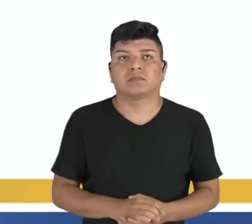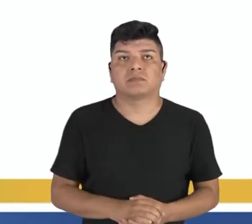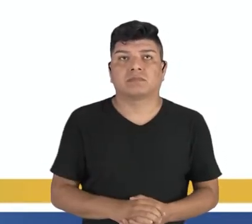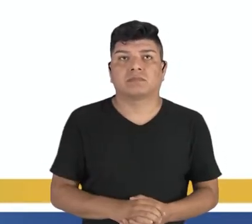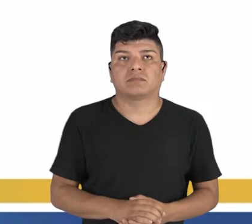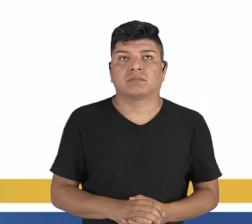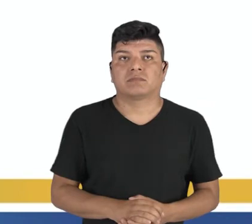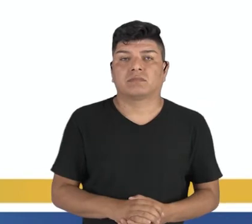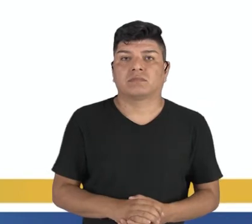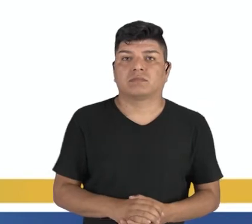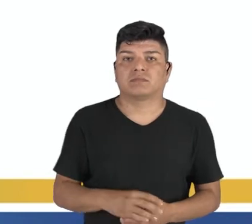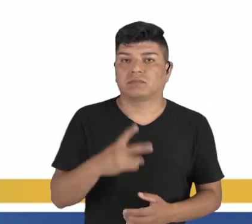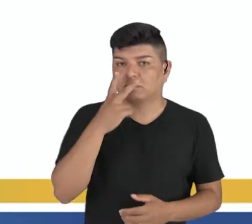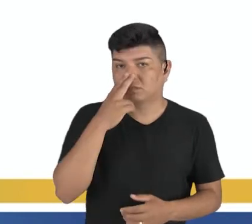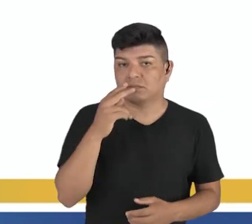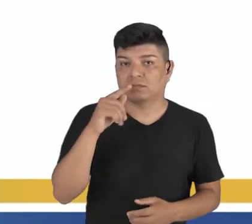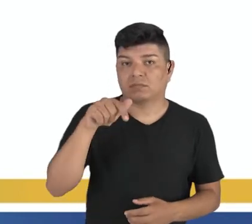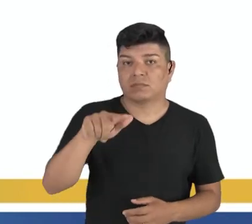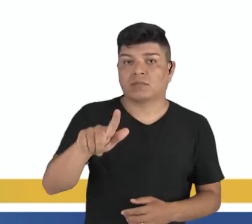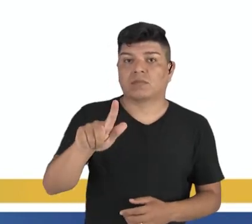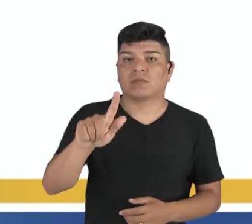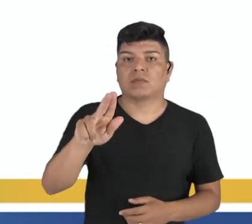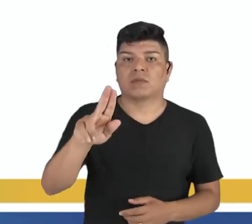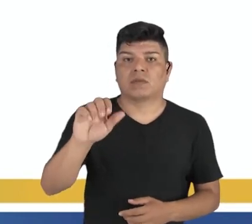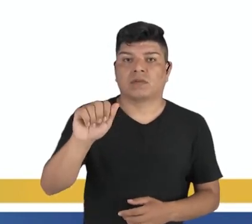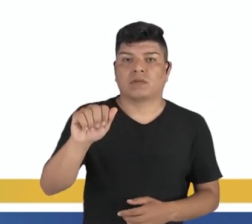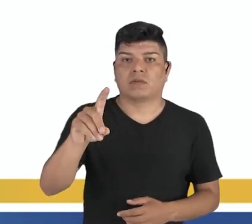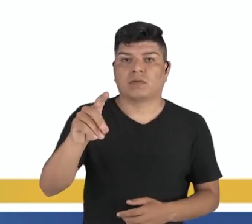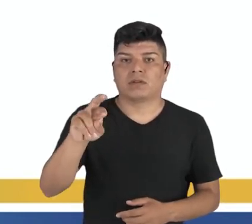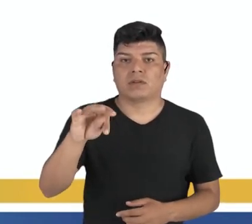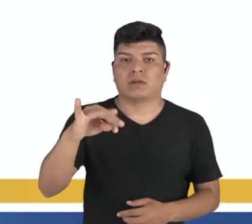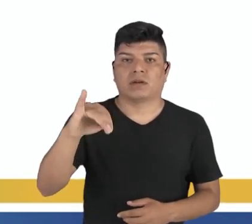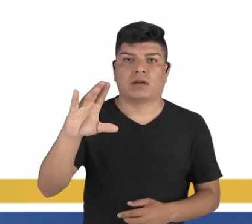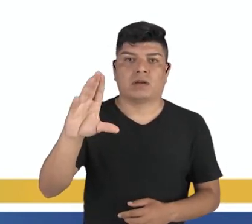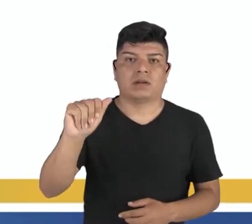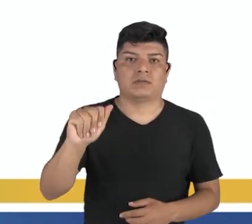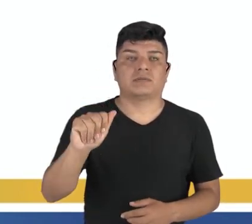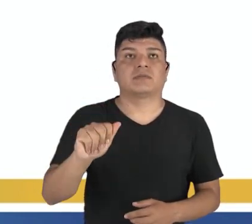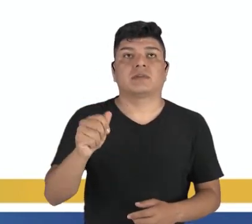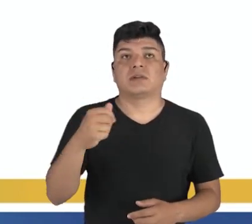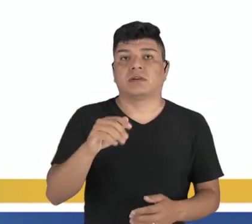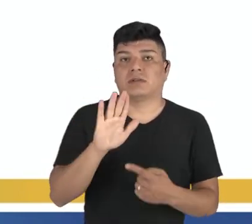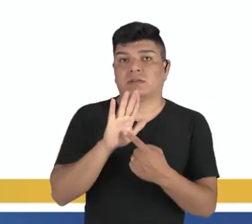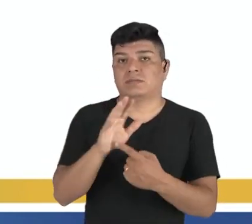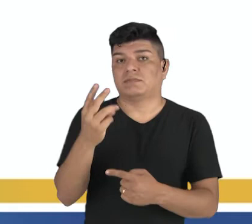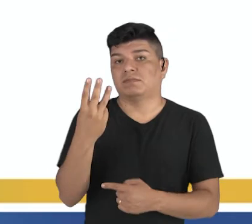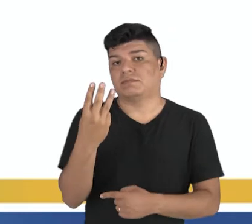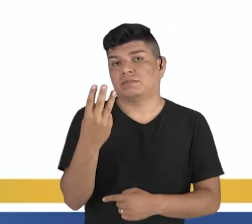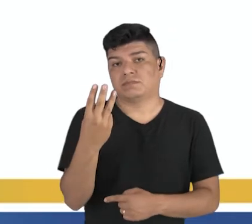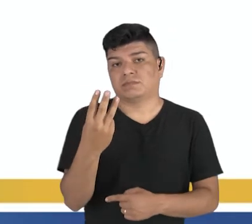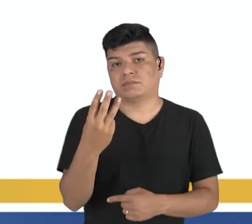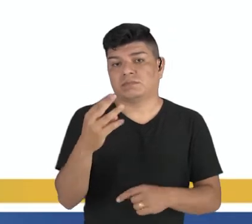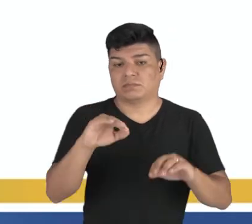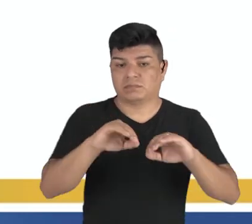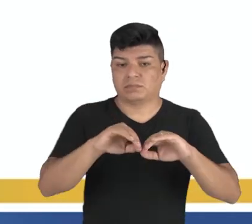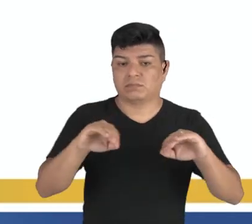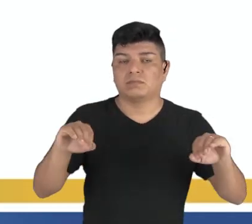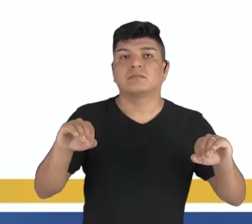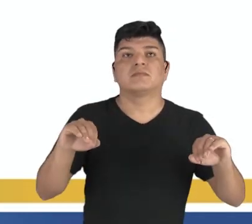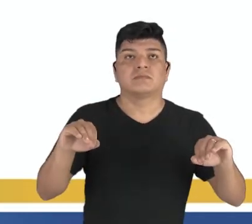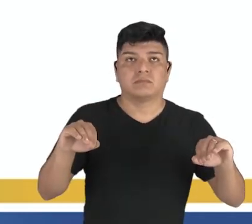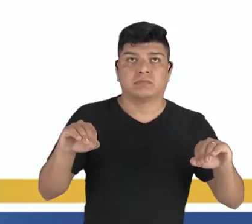uma equação quadrática. Então, ela apresenta aí 3 termos e elas são separadas